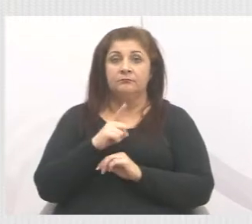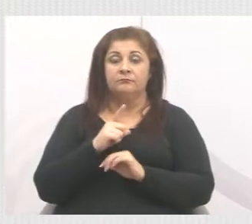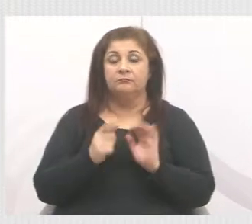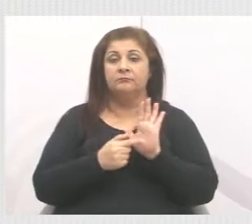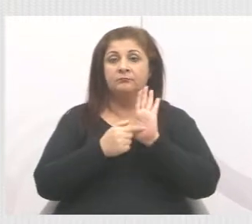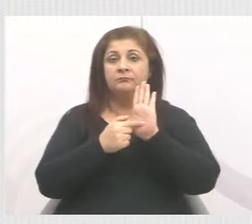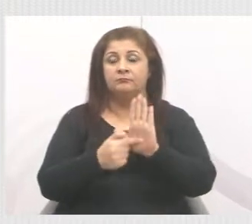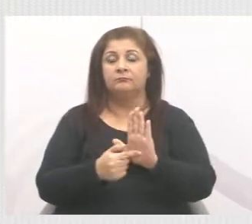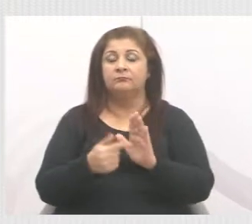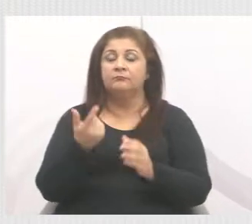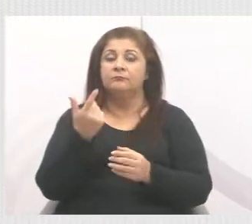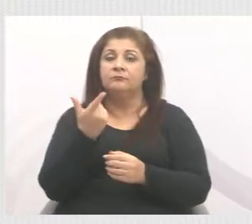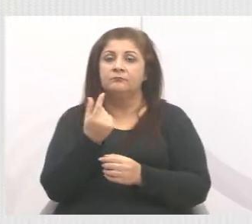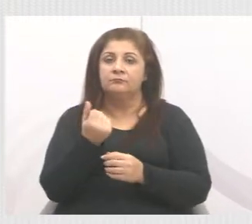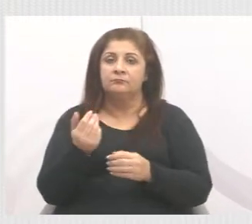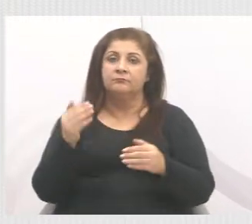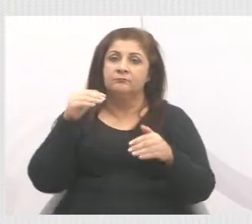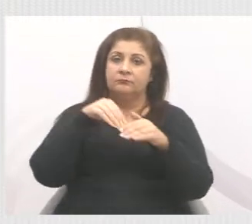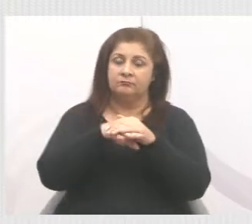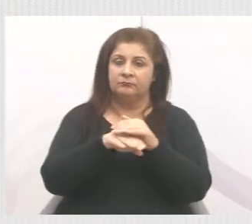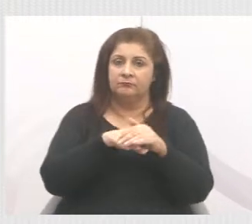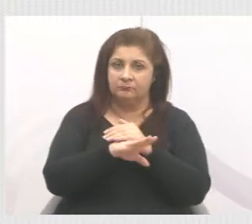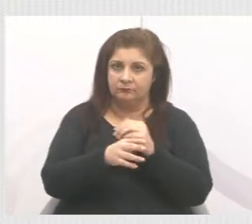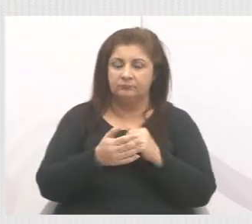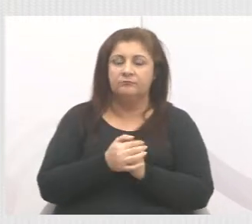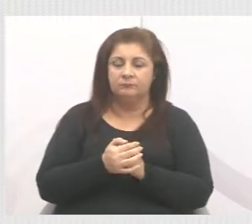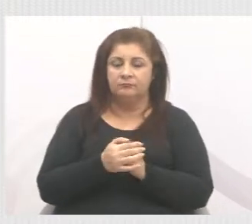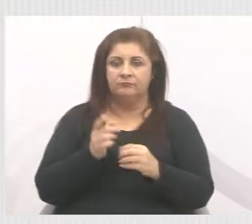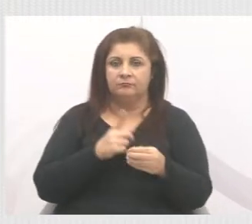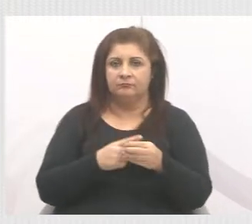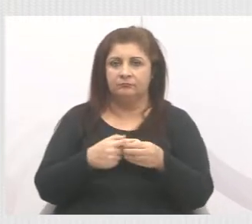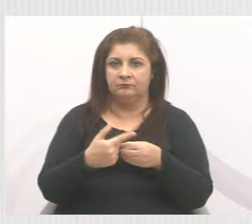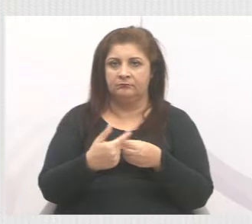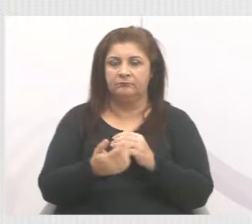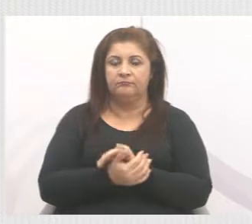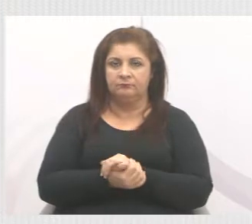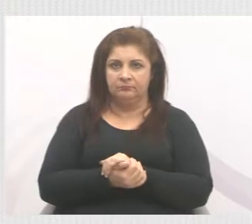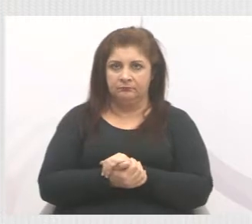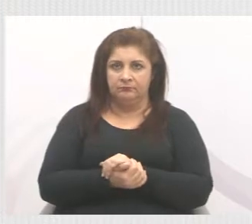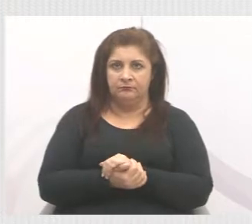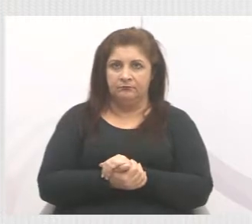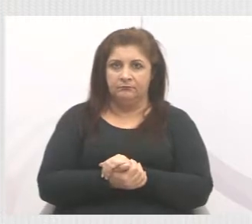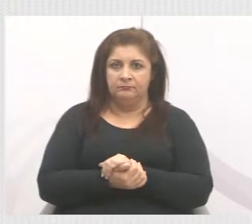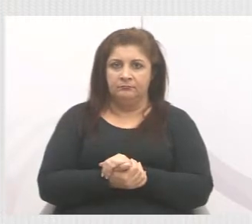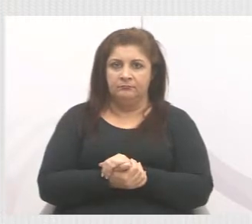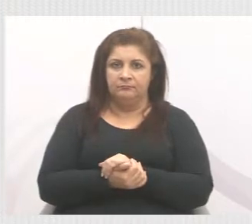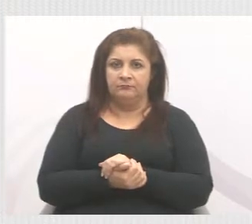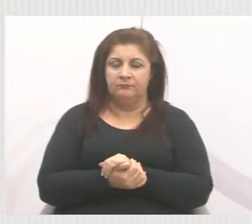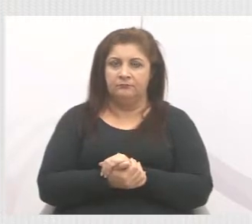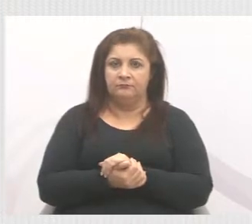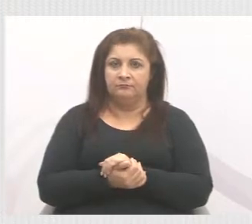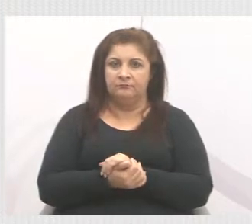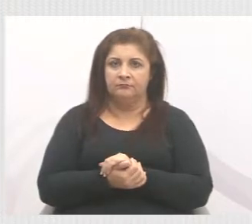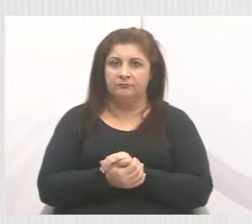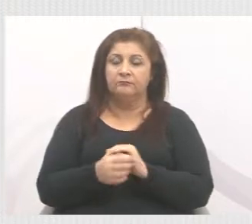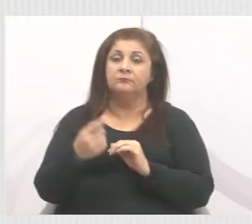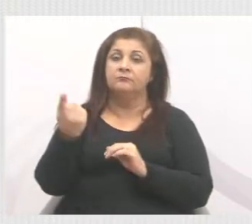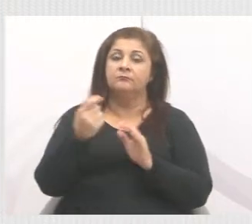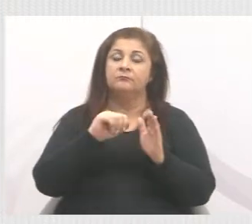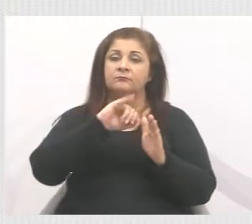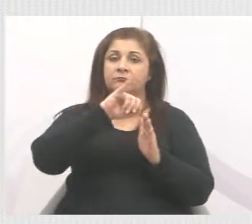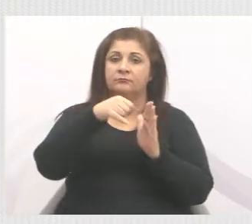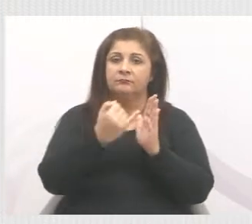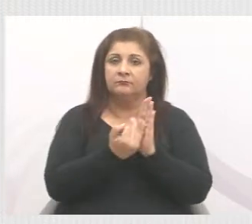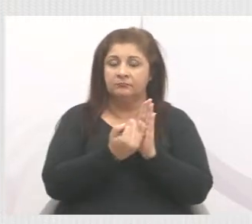para o próximo ano de receitas de arrecadação municipal, ou seja, as receitas que são oriundas de impostos